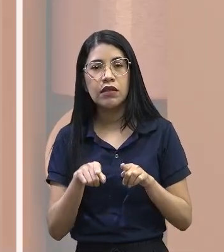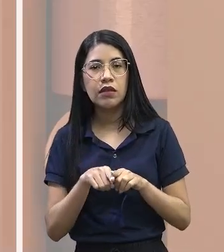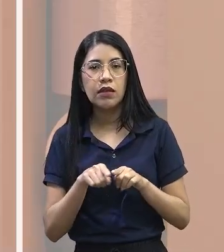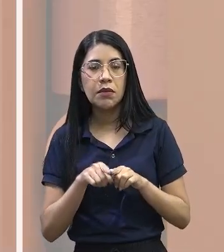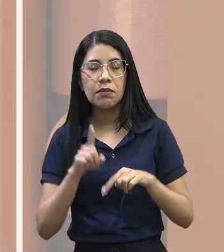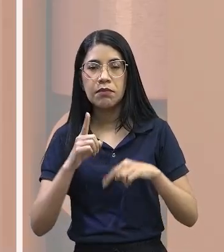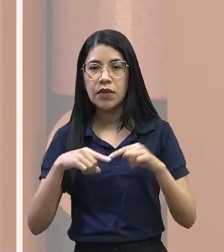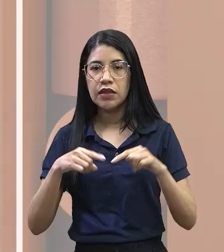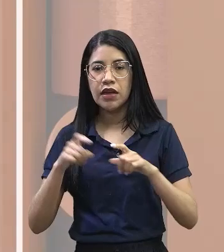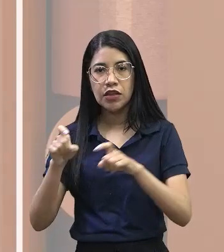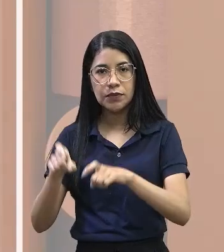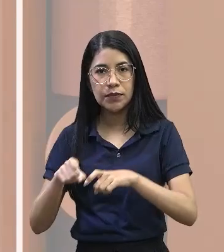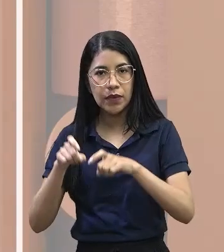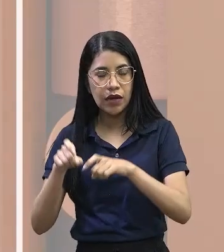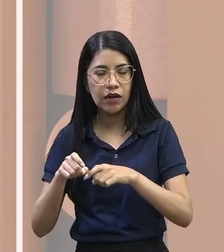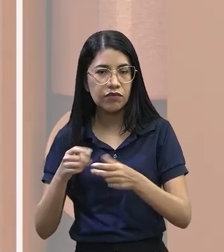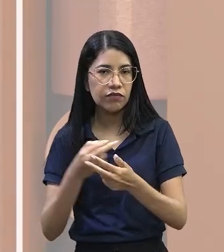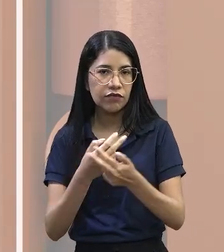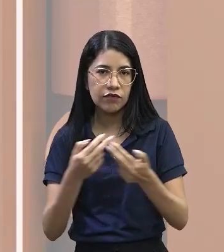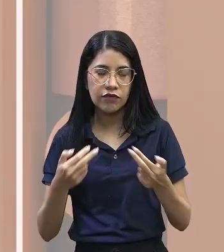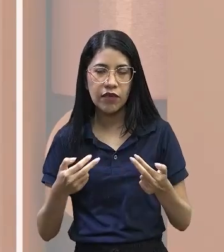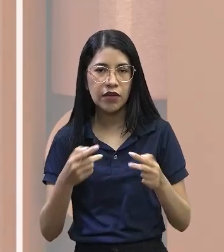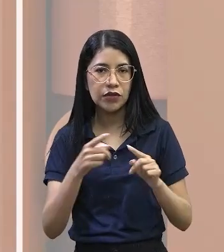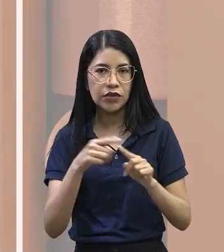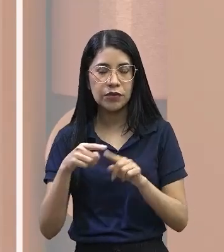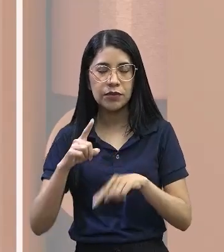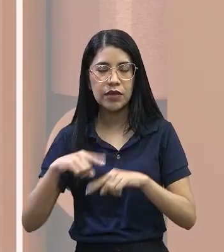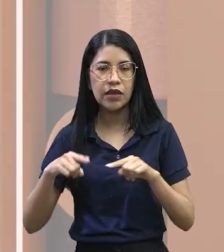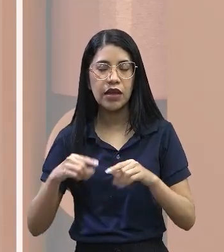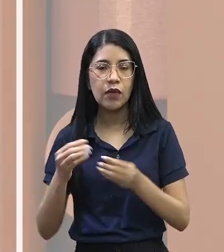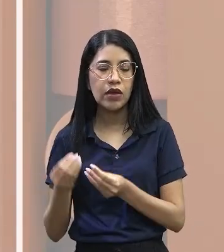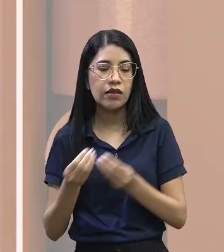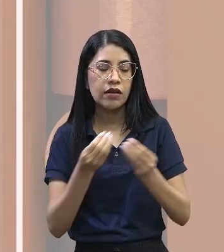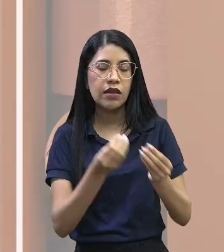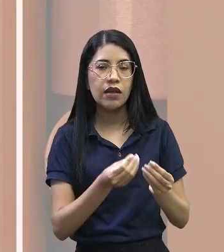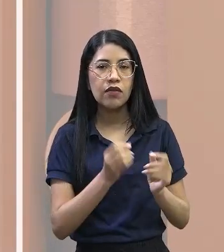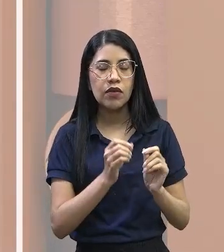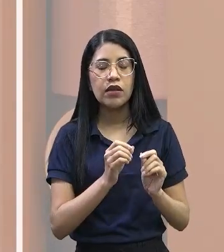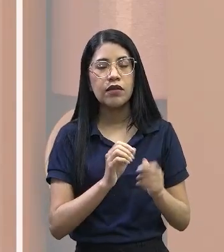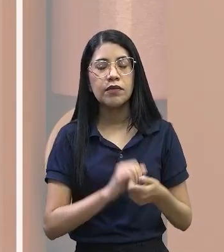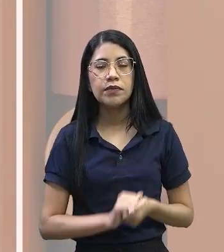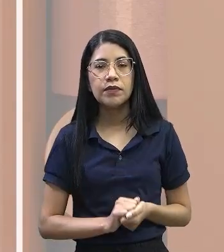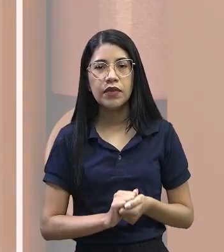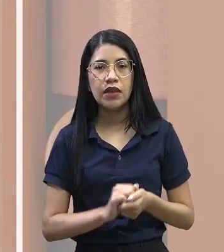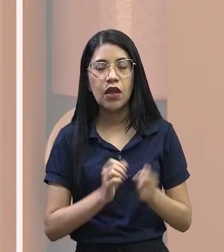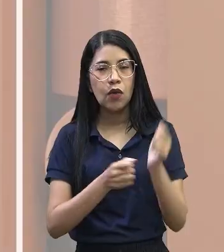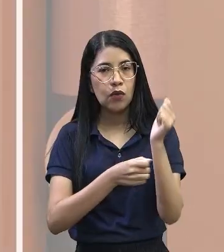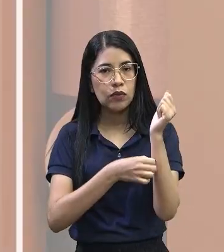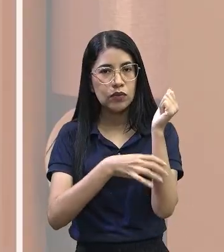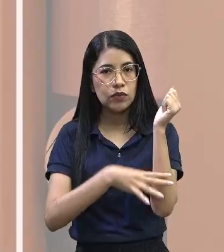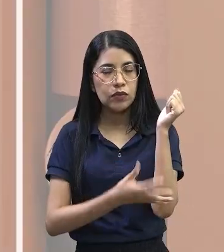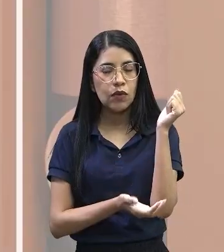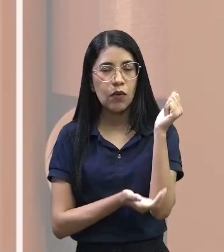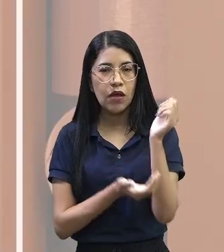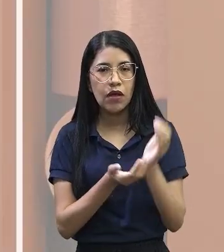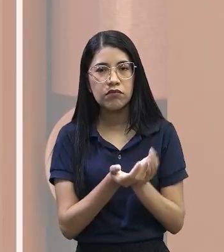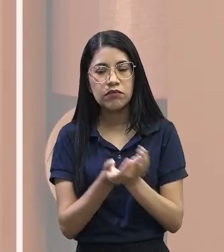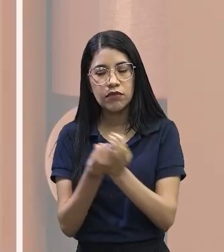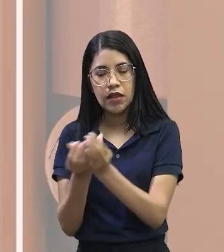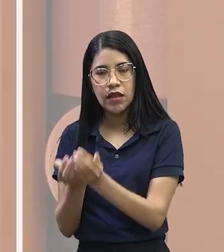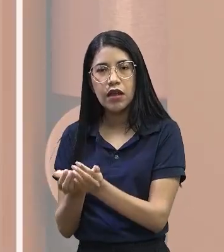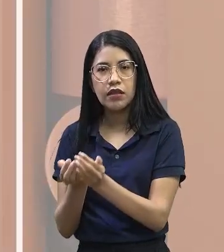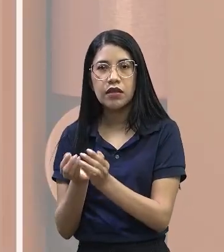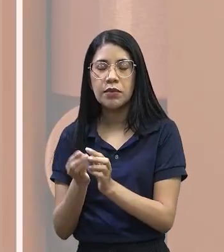instrumentos agrícolas, entre outros, tá, gente? E o que ele entregava? O látex, a seringa ali, a borracha, muitas das vezes